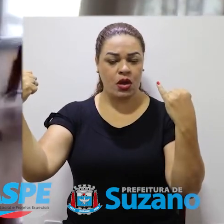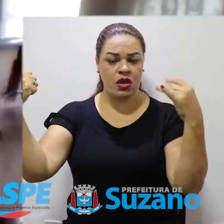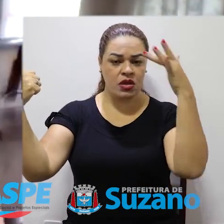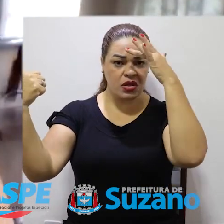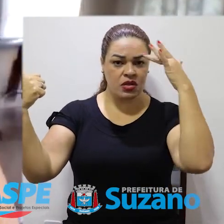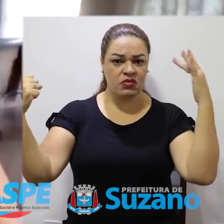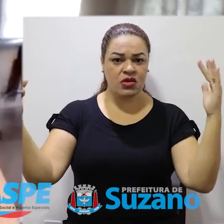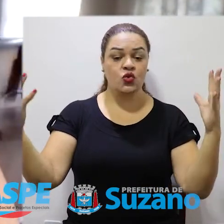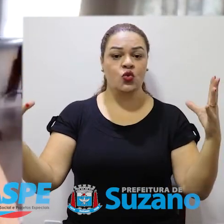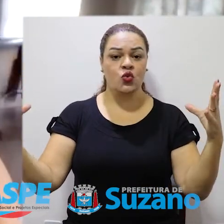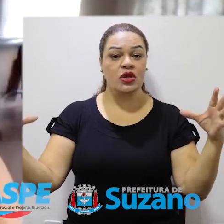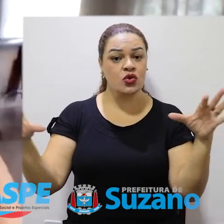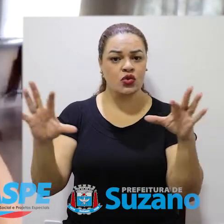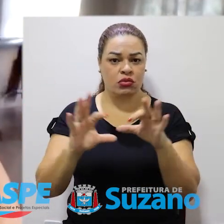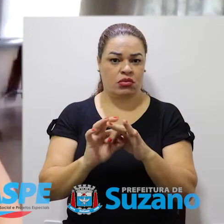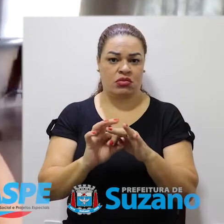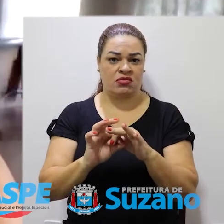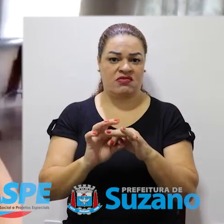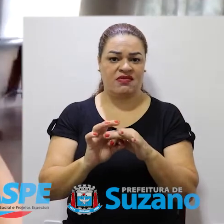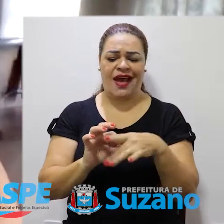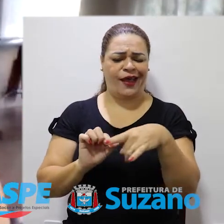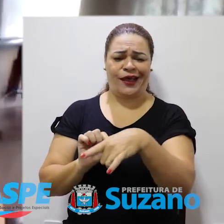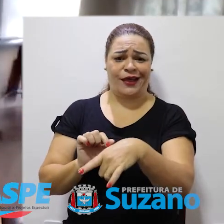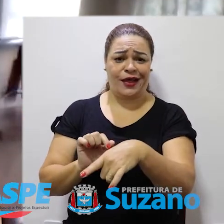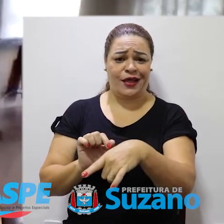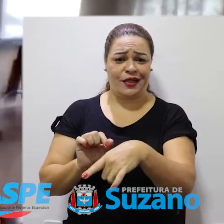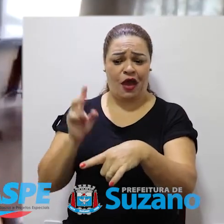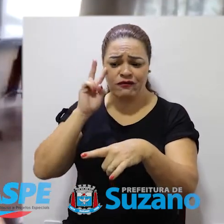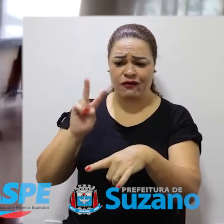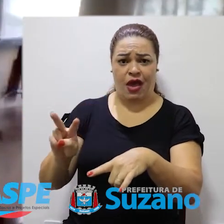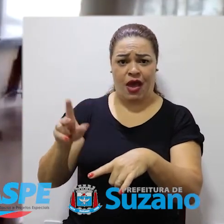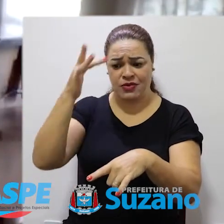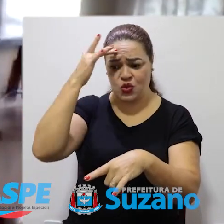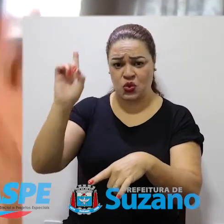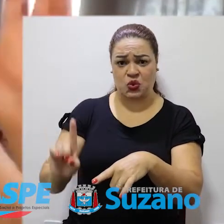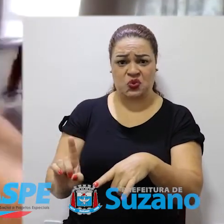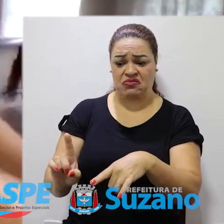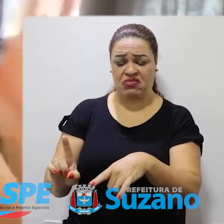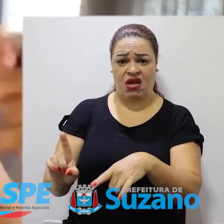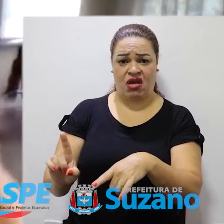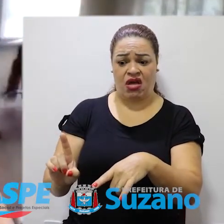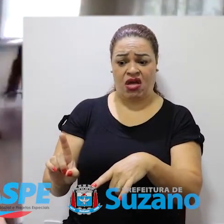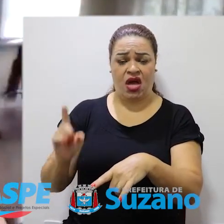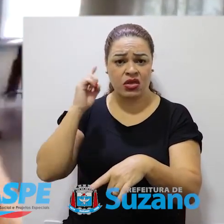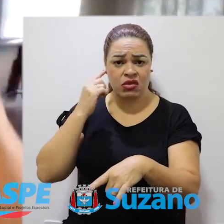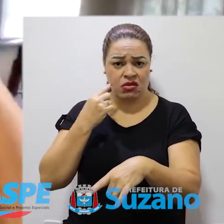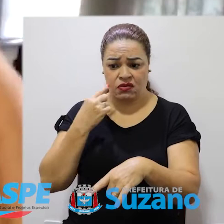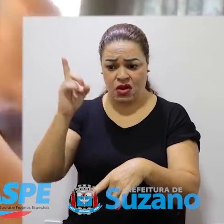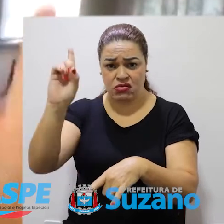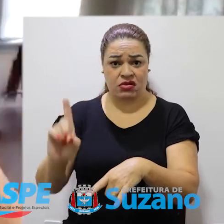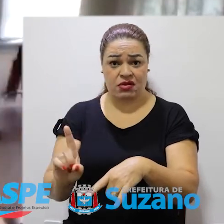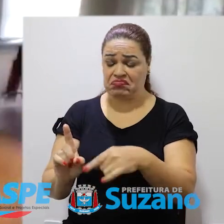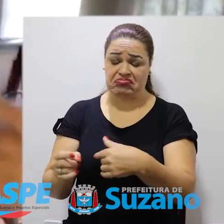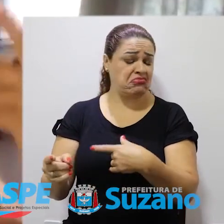surda não consideram as pessoas surdas como pessoas deficientes. Não falta nada para elas. Elas estão nesse ambiente, elas conversam, elas